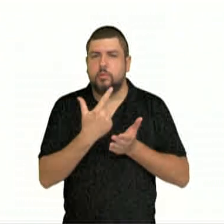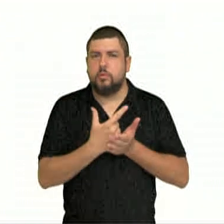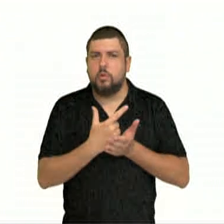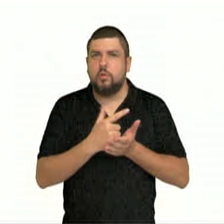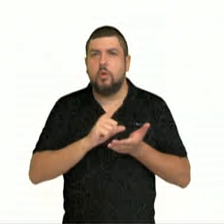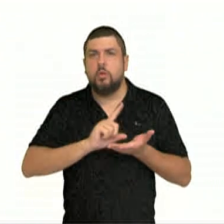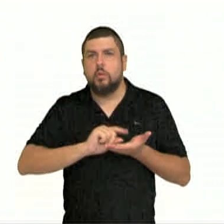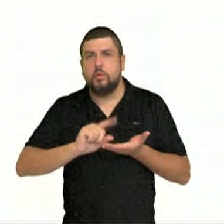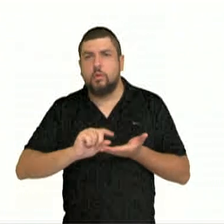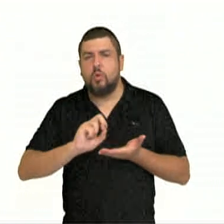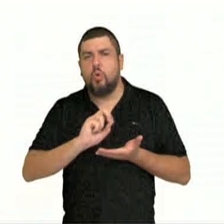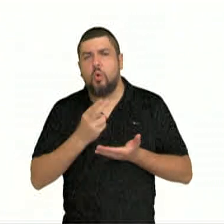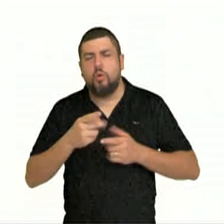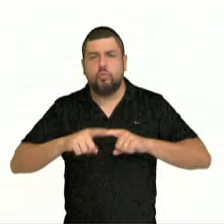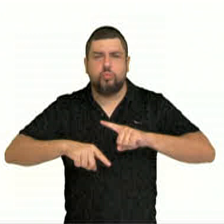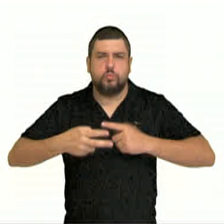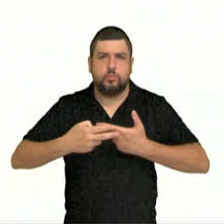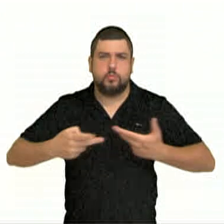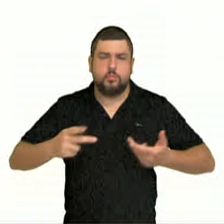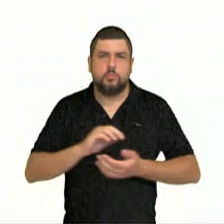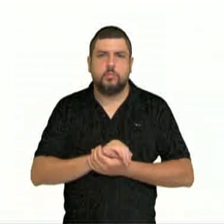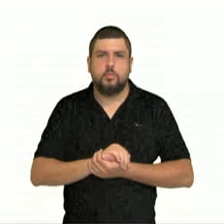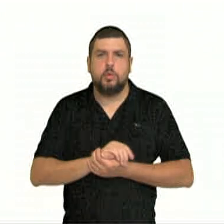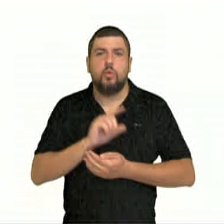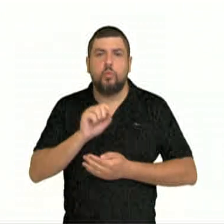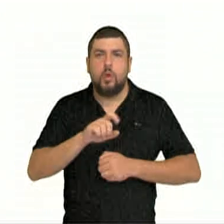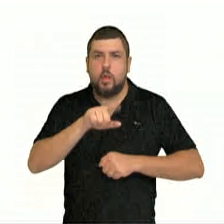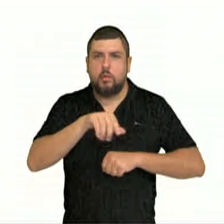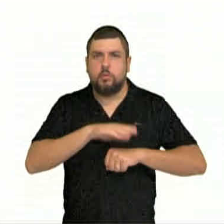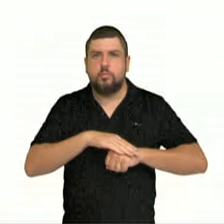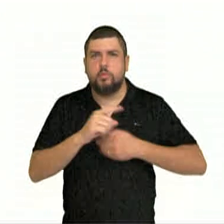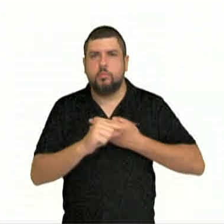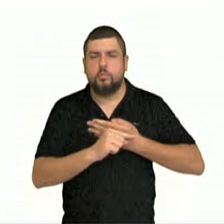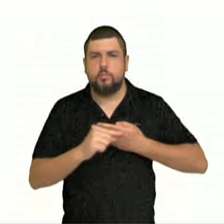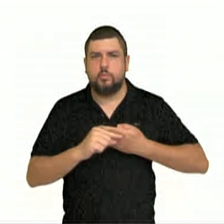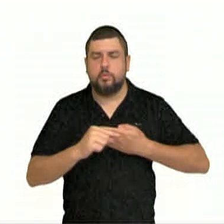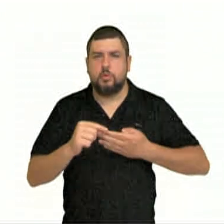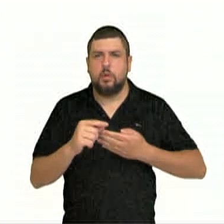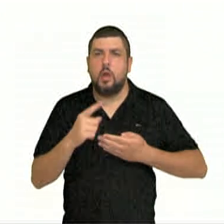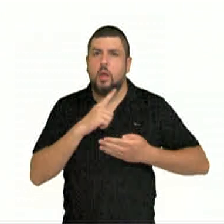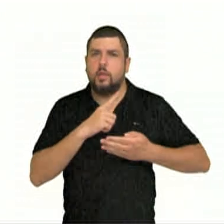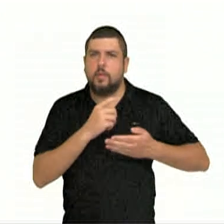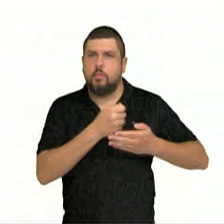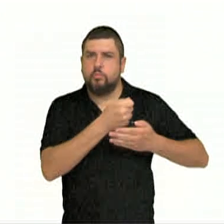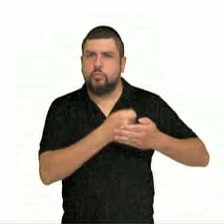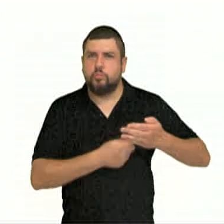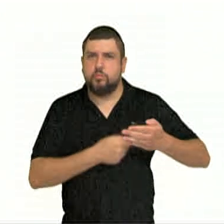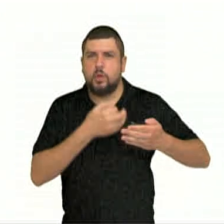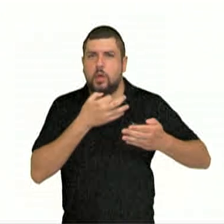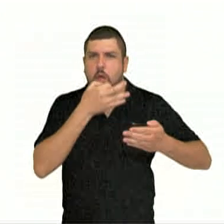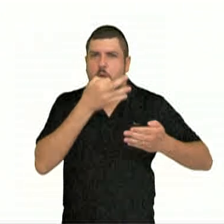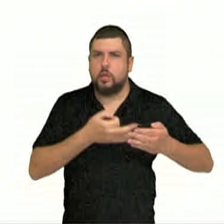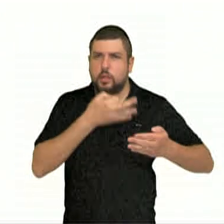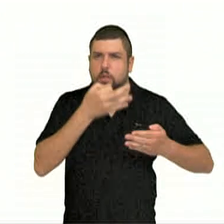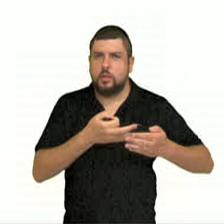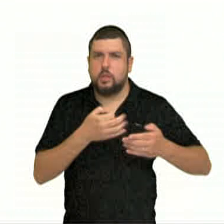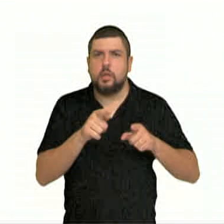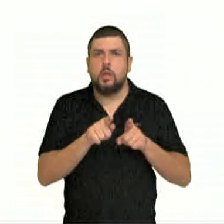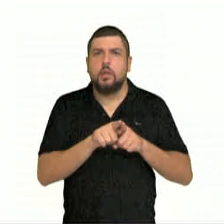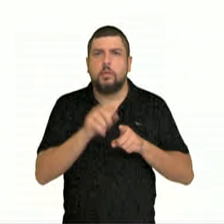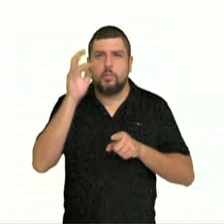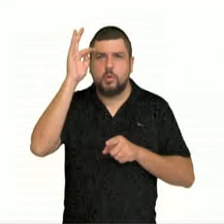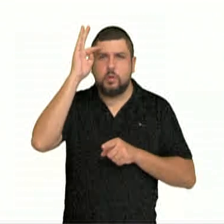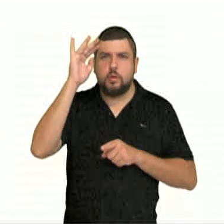objeto cultural, de modo autoral, com abordagens críticas, conhecimentos e teorias